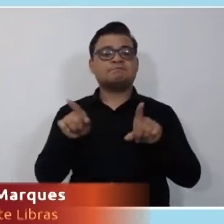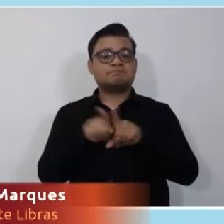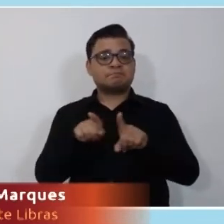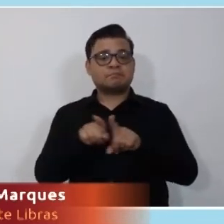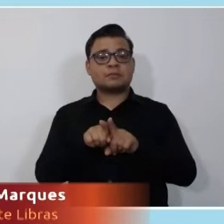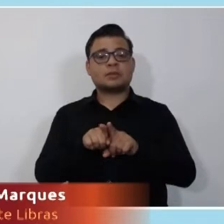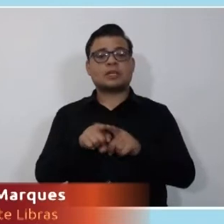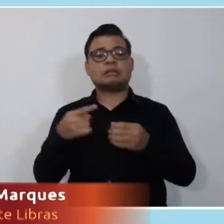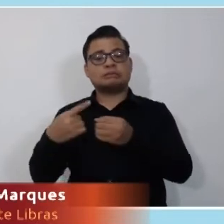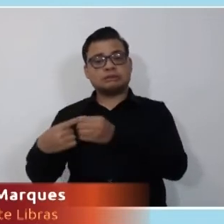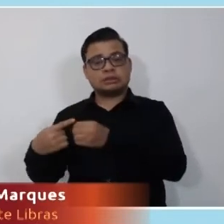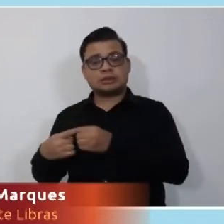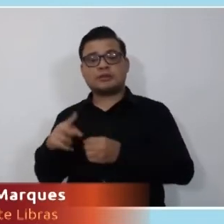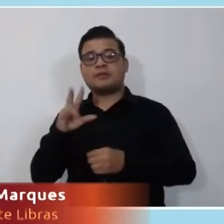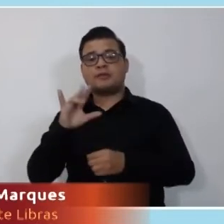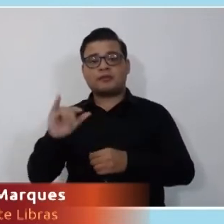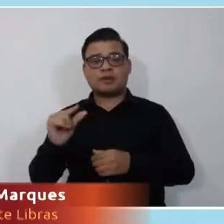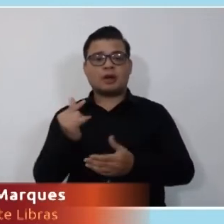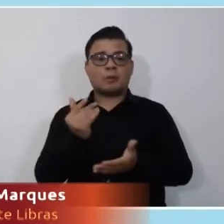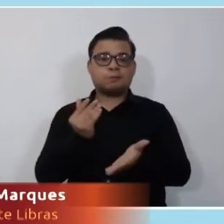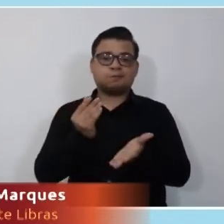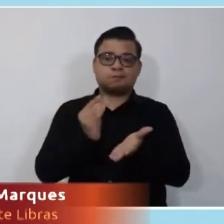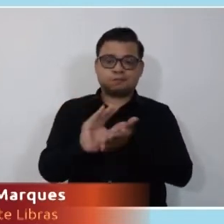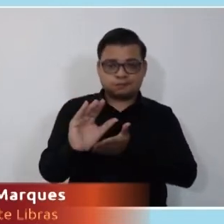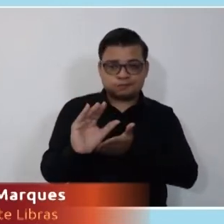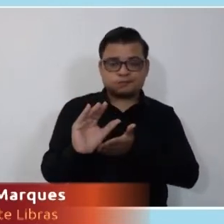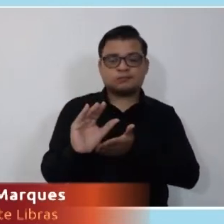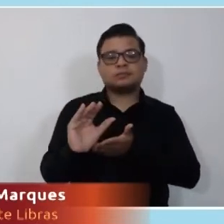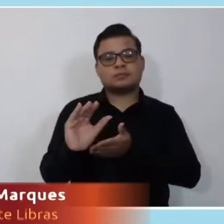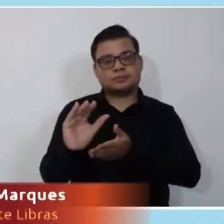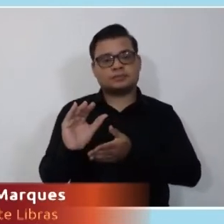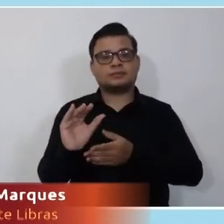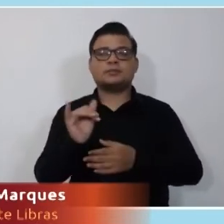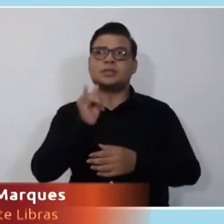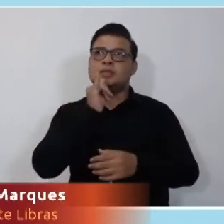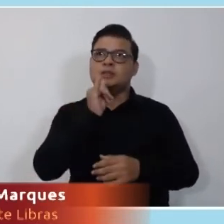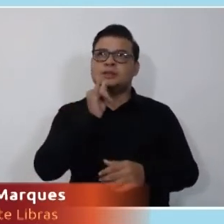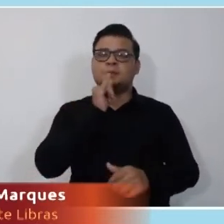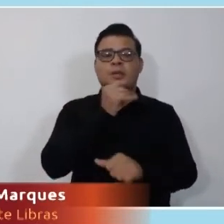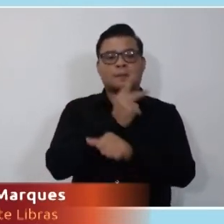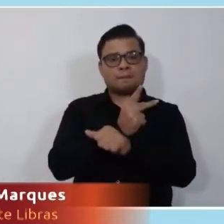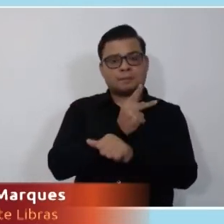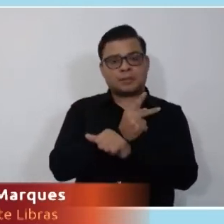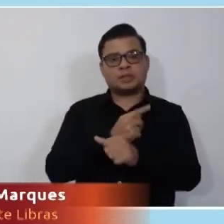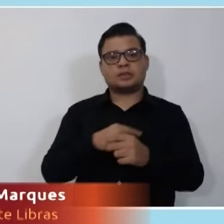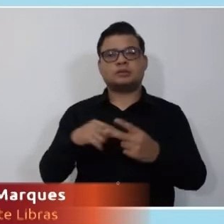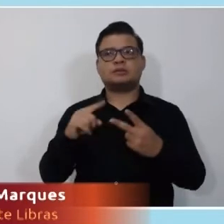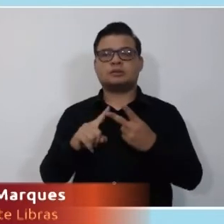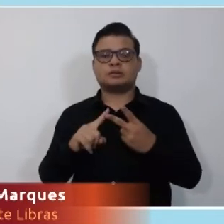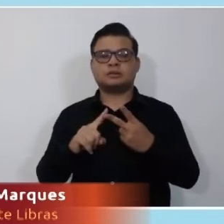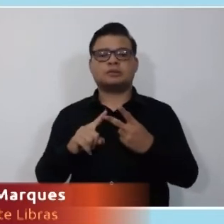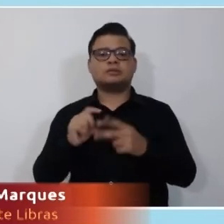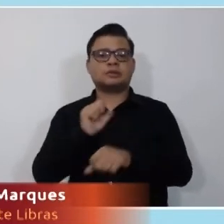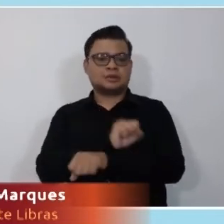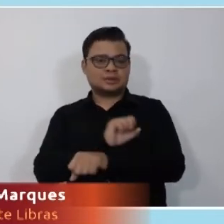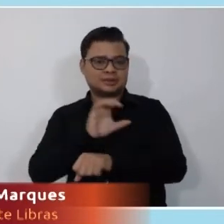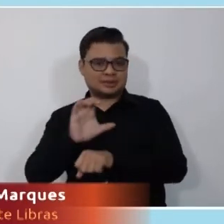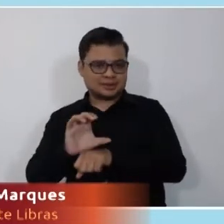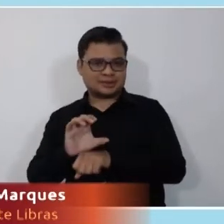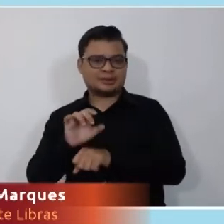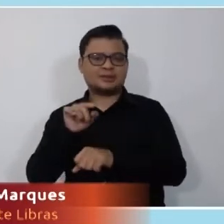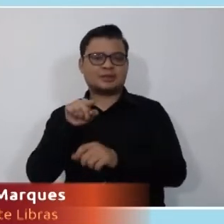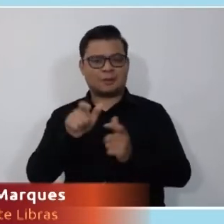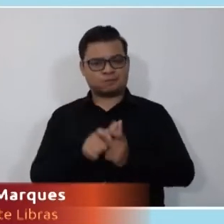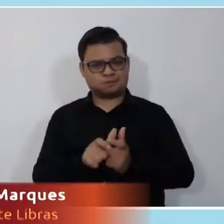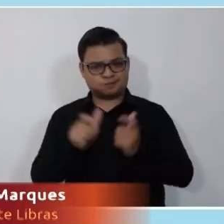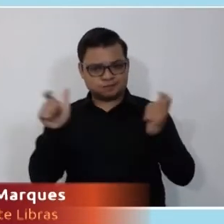que que compõem a região metropolitana de Goiânia, como Aparecida de Goiânia, Senador Canedo, que, se não me engano, são as maiores cidades,